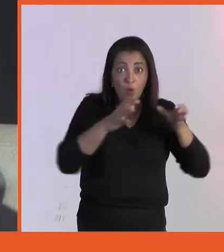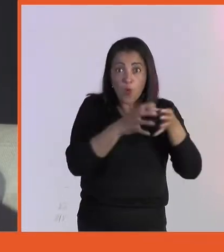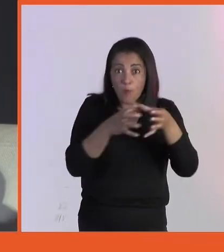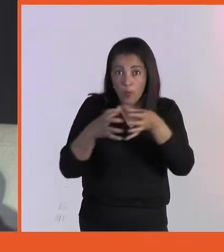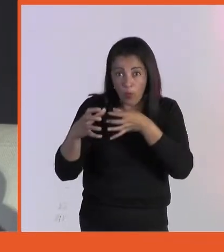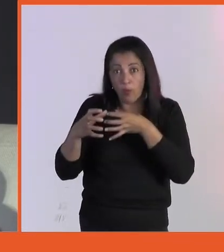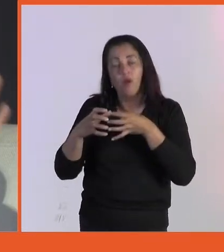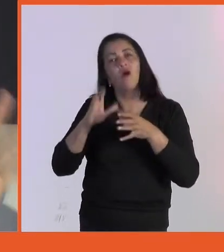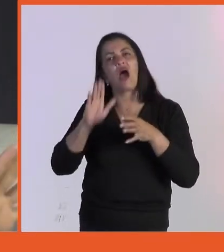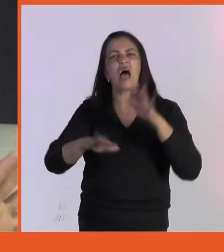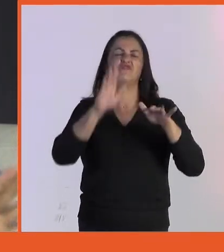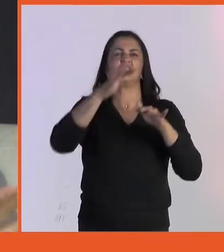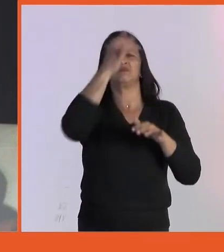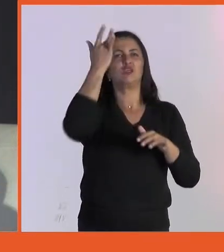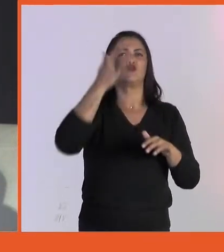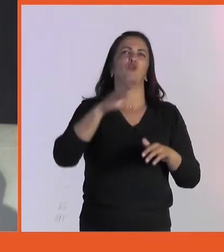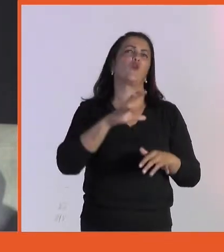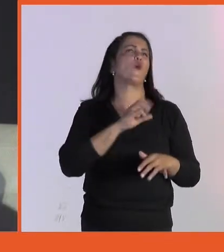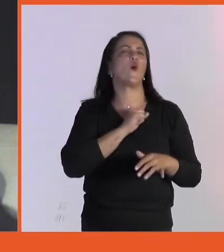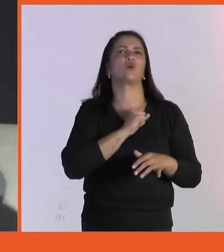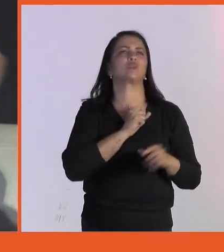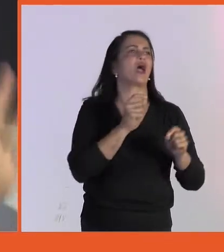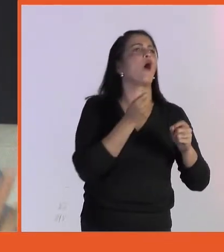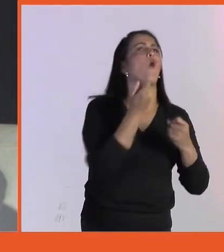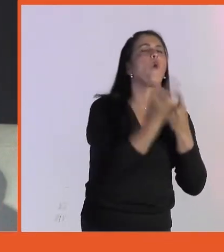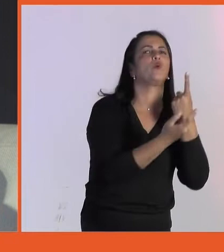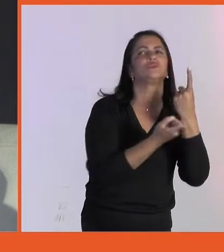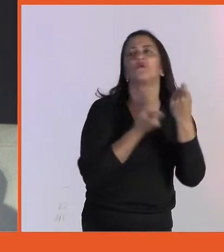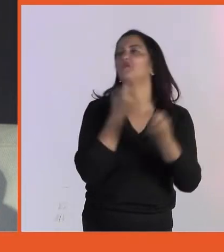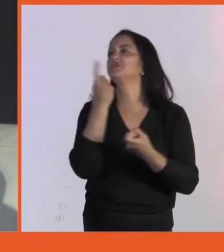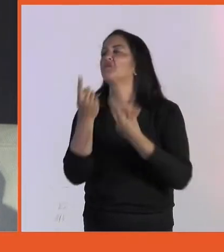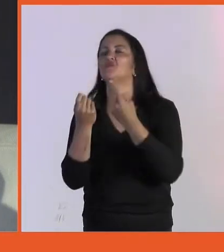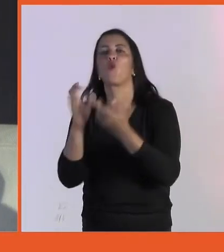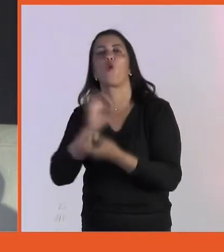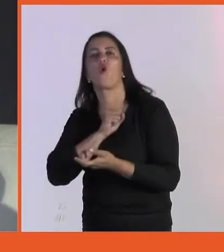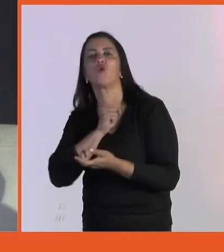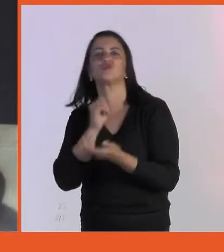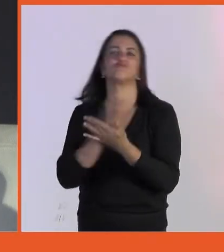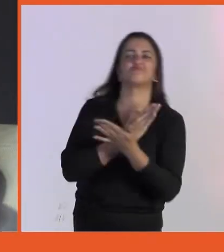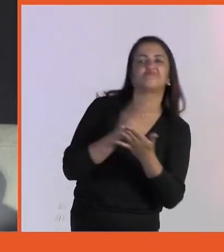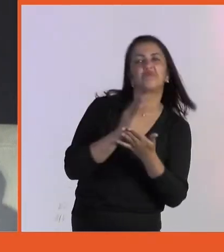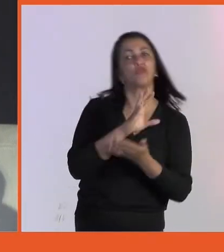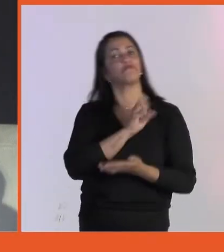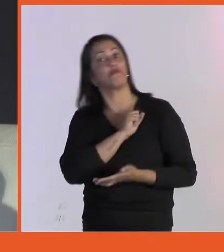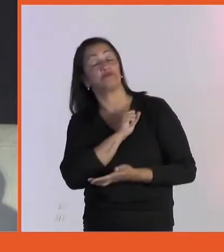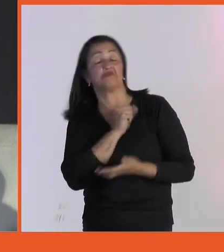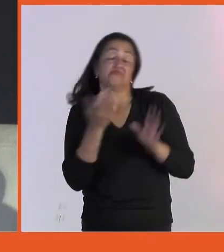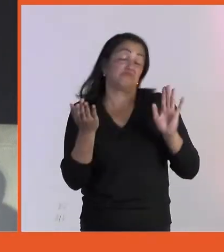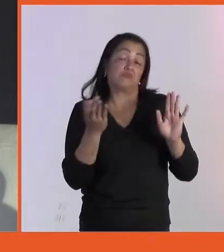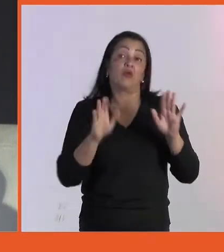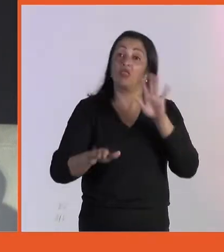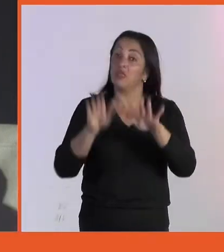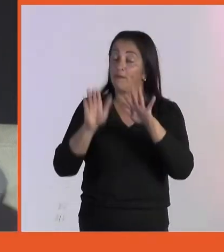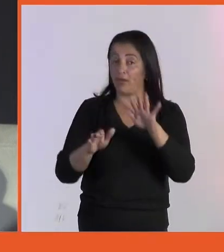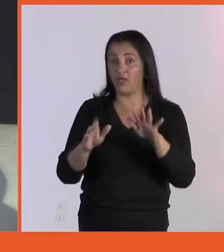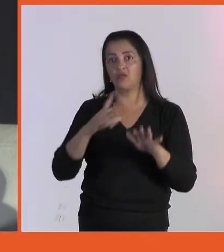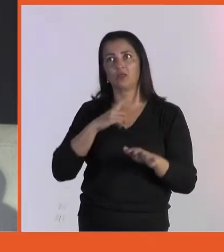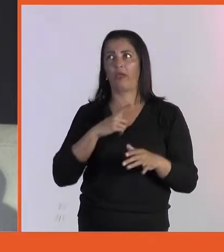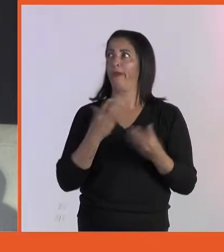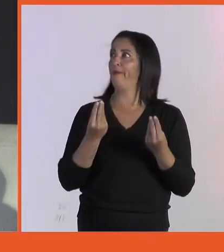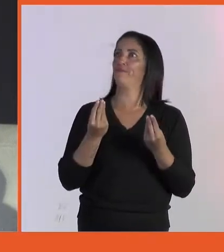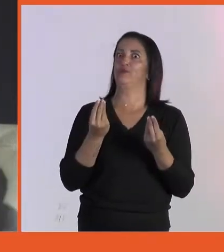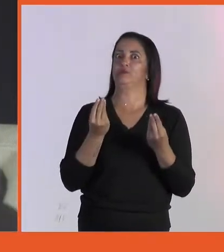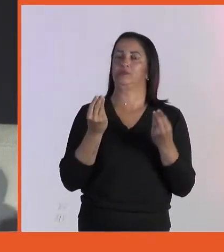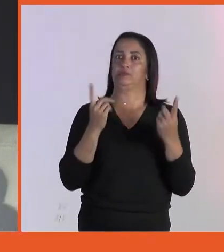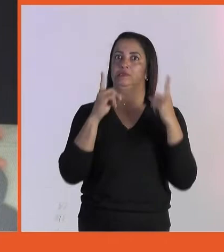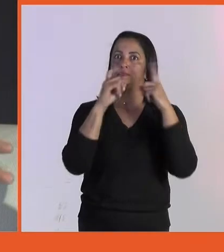Nem todo mundo gosta de ver o Corrida das Blogueiras. Ali já é um outro público que a gente tem. E aí, você começa a perceber que é muito doido isso, né?